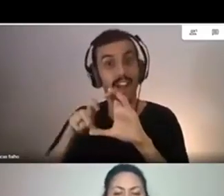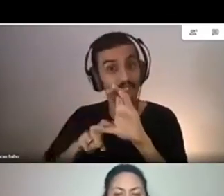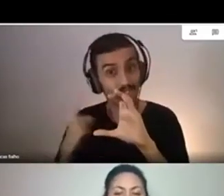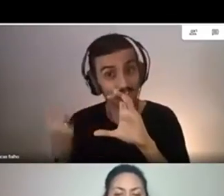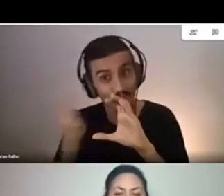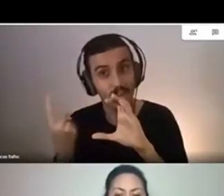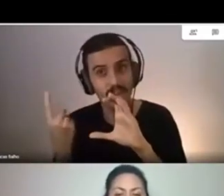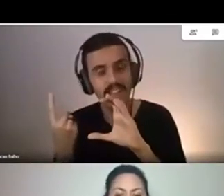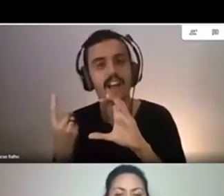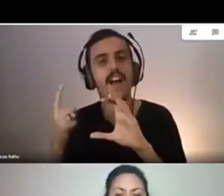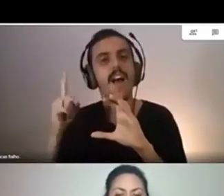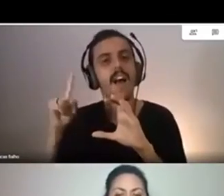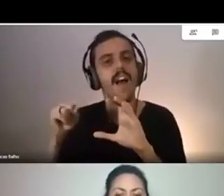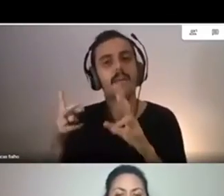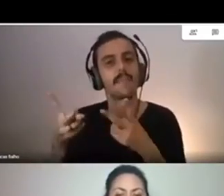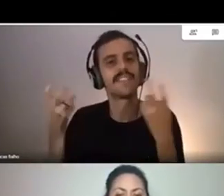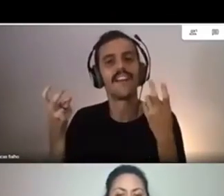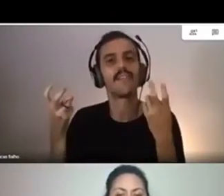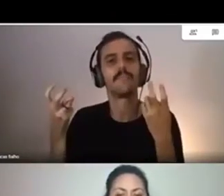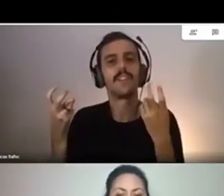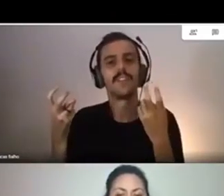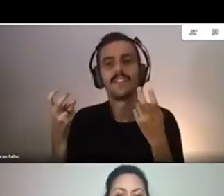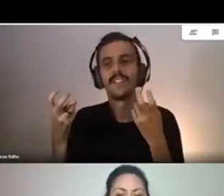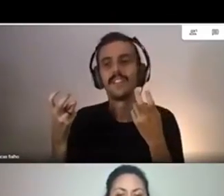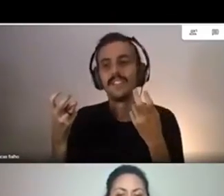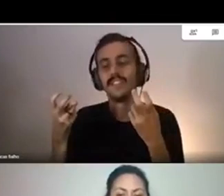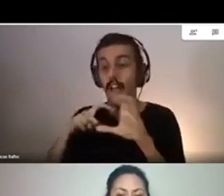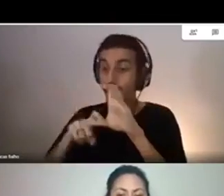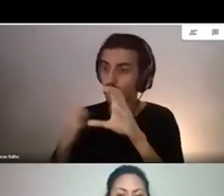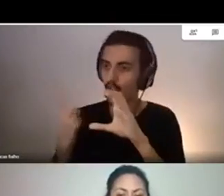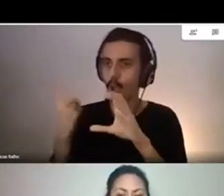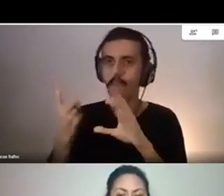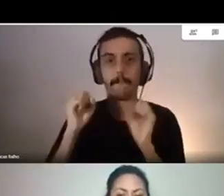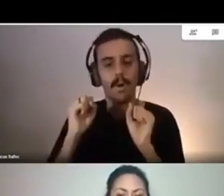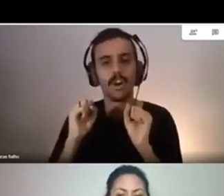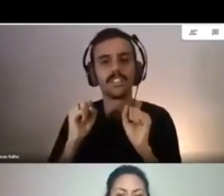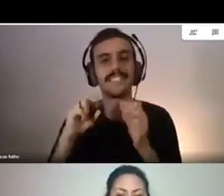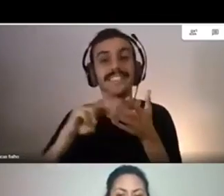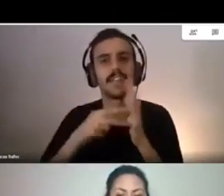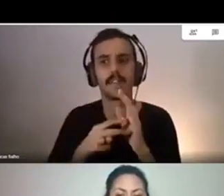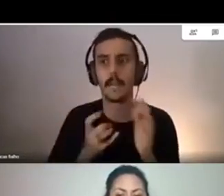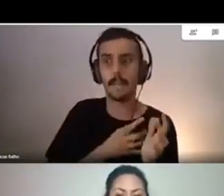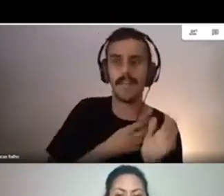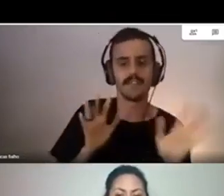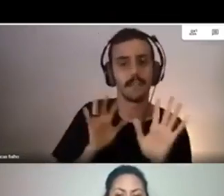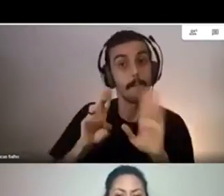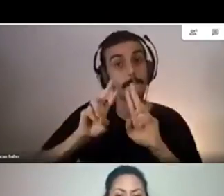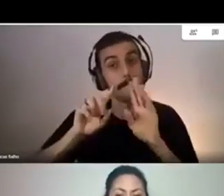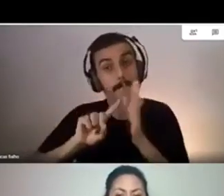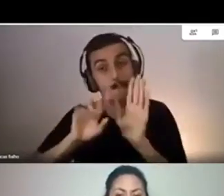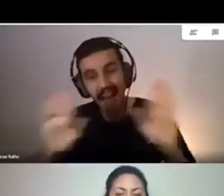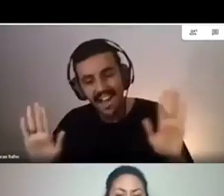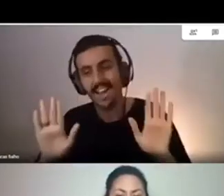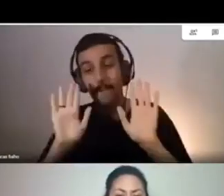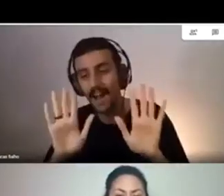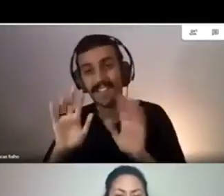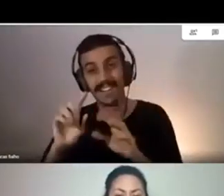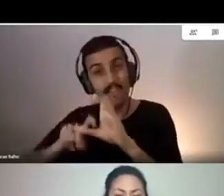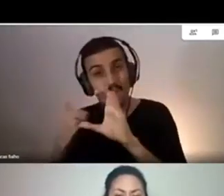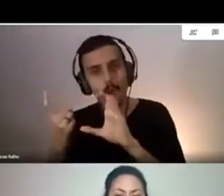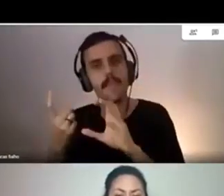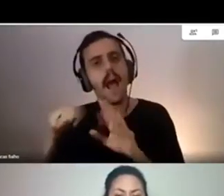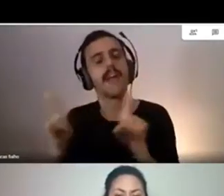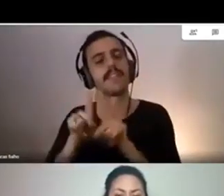a autonomia que tem, às vezes pode perder o chão, dar uma assustada, mas é uma arma, né, uma ferramenta que a gente vai ter para